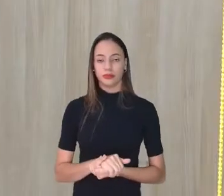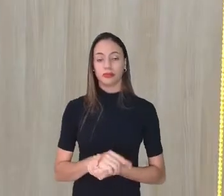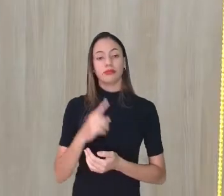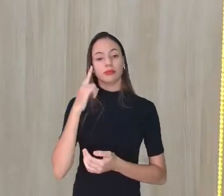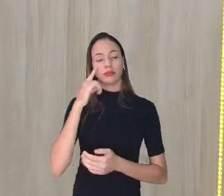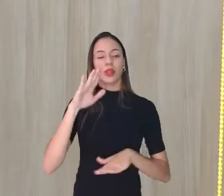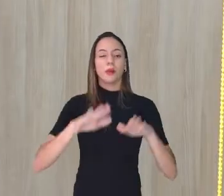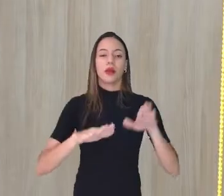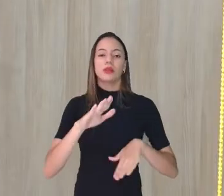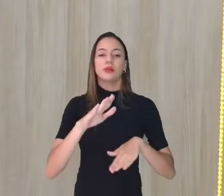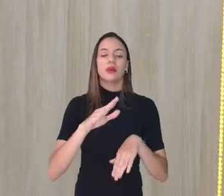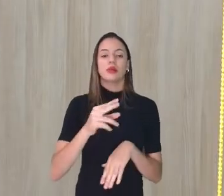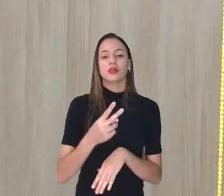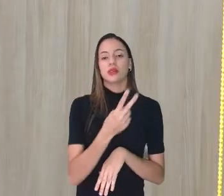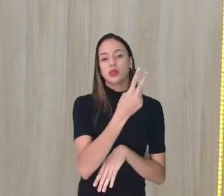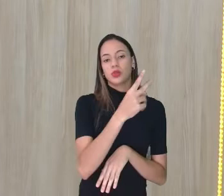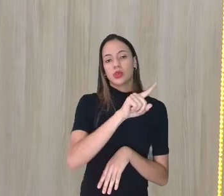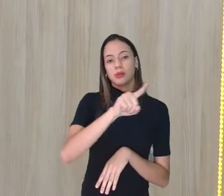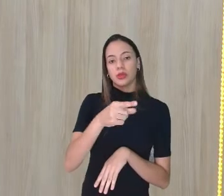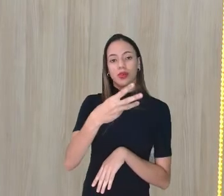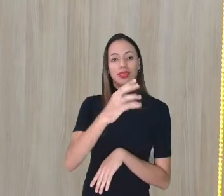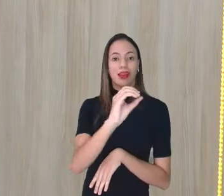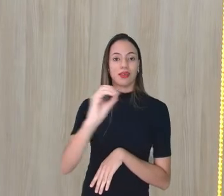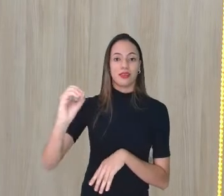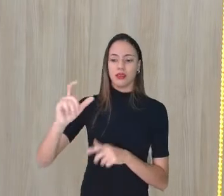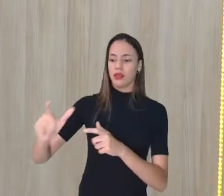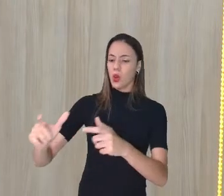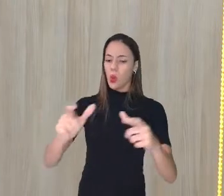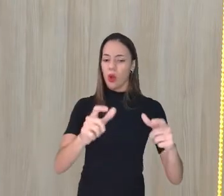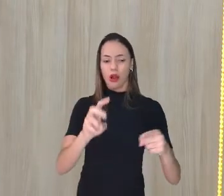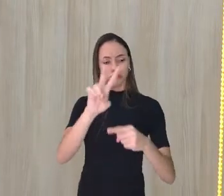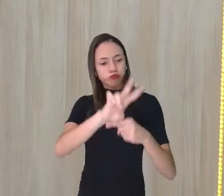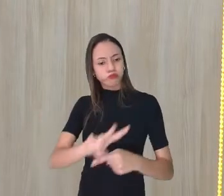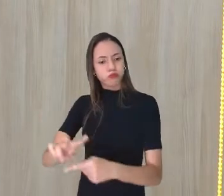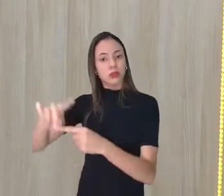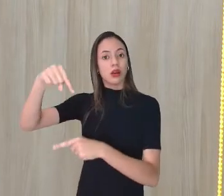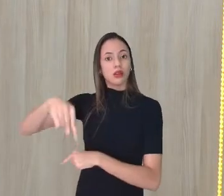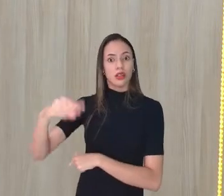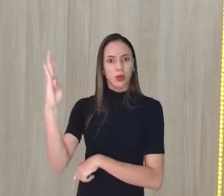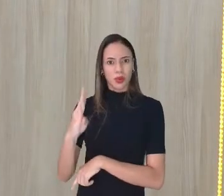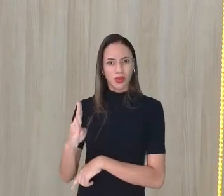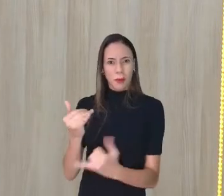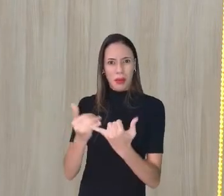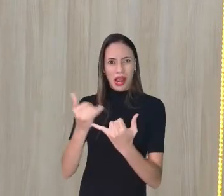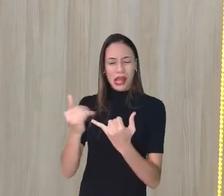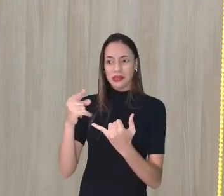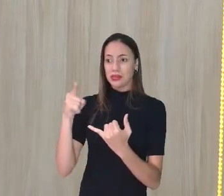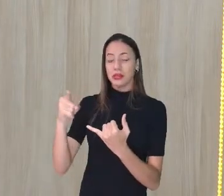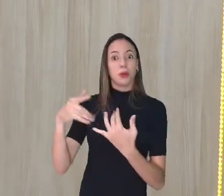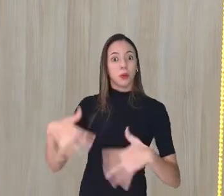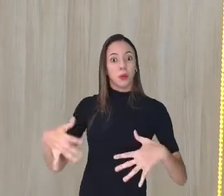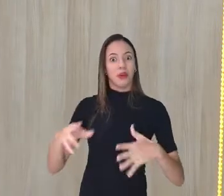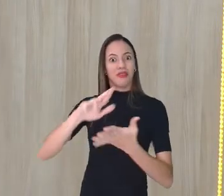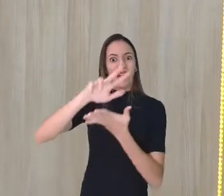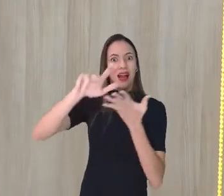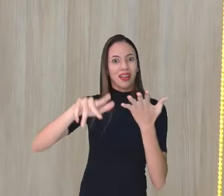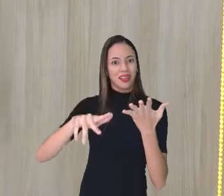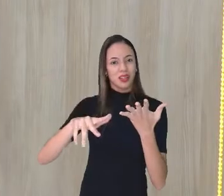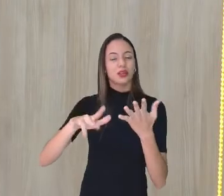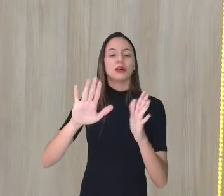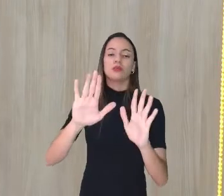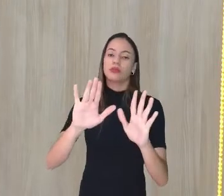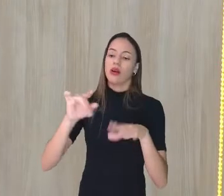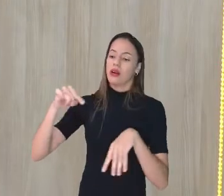de 2.300 unidades de conservação no Brasil. Parece muito, né? Mas o nosso país, ele é de